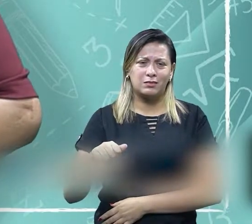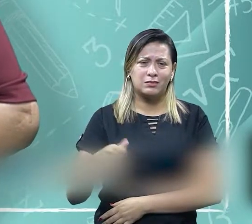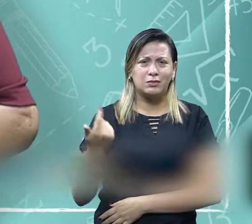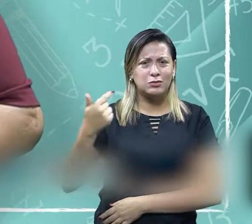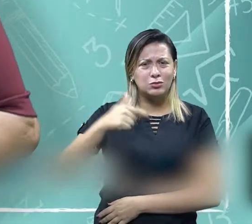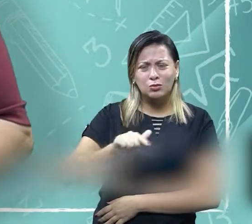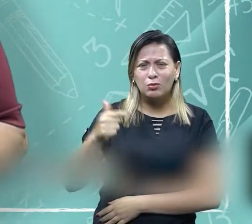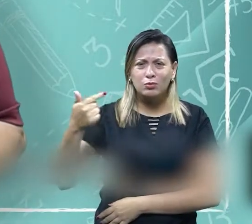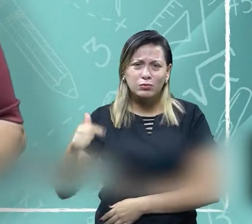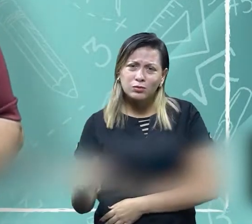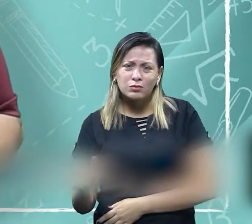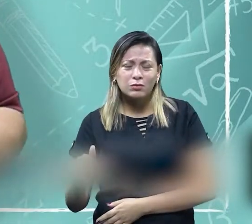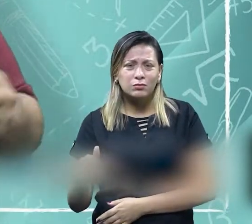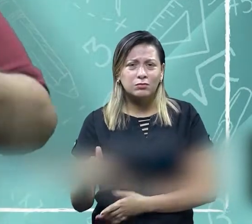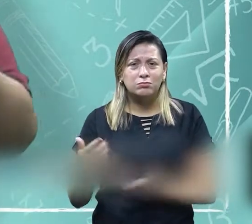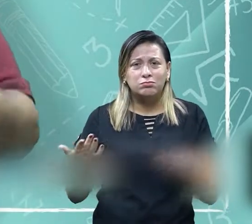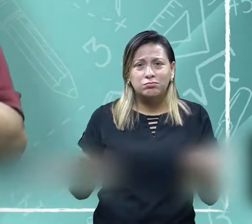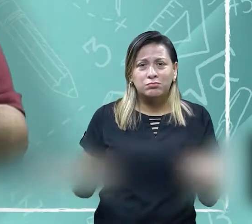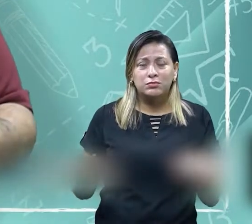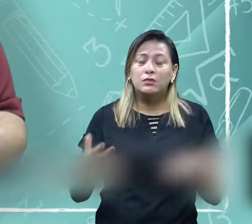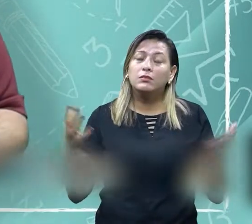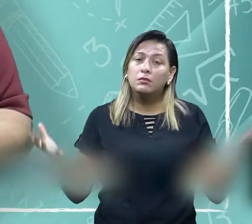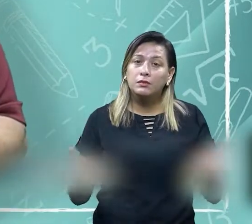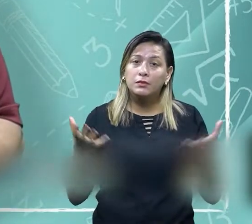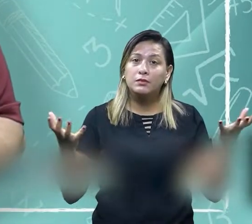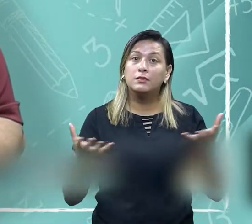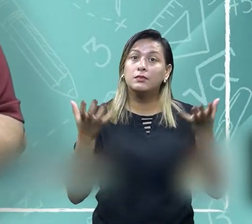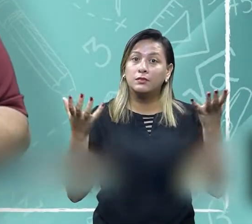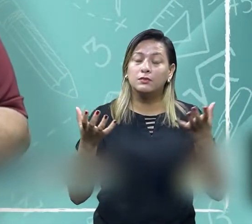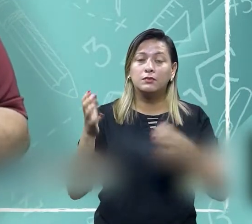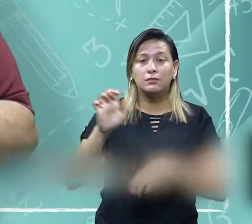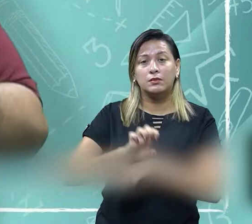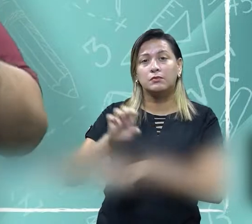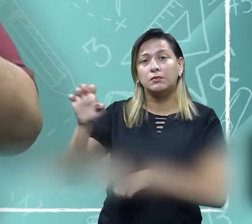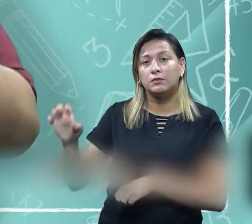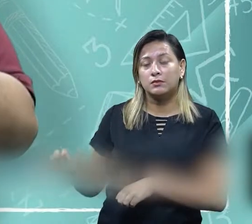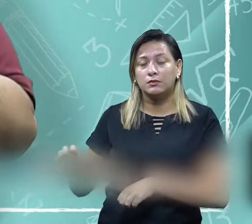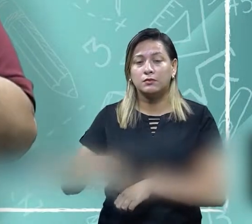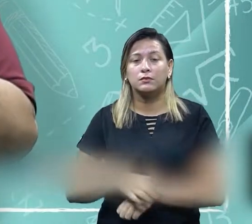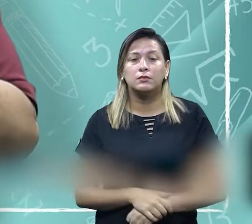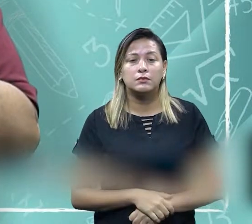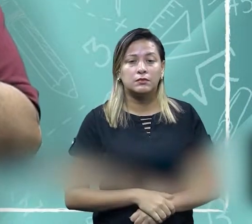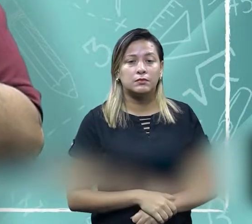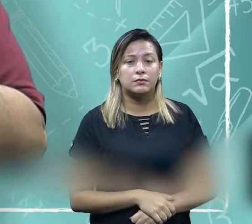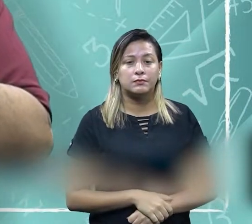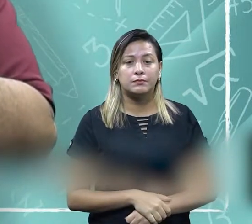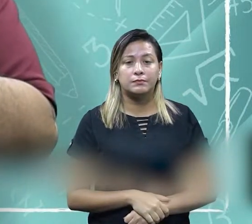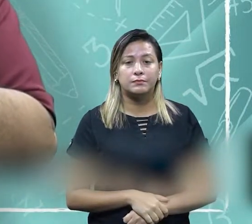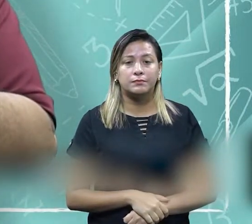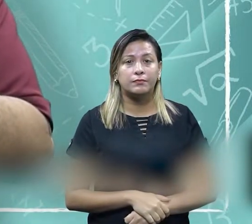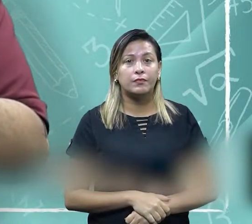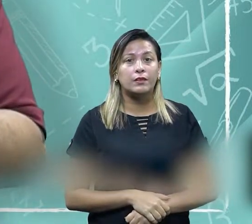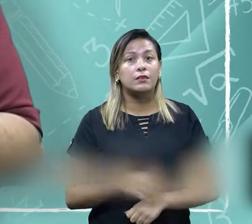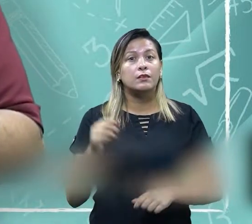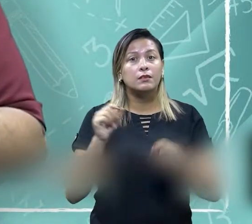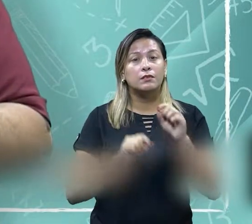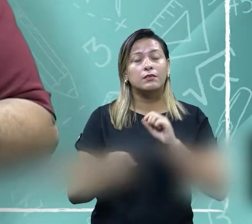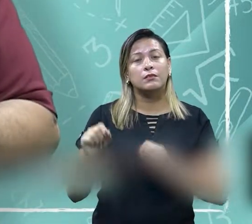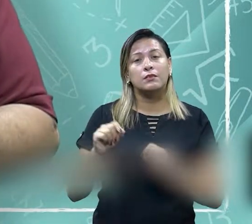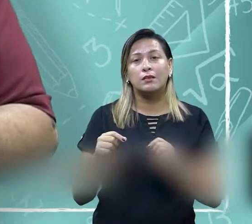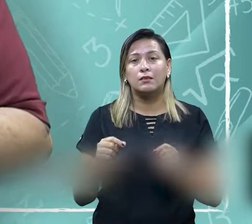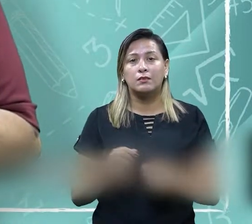chegar aqui e depois vai exportar. Então, para incentivar a exportação, eles dão uma isenção ou